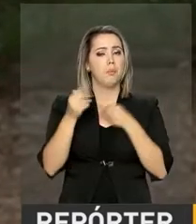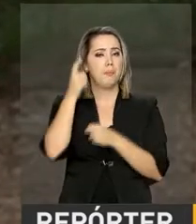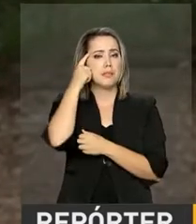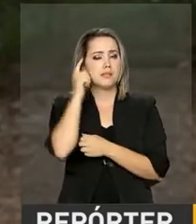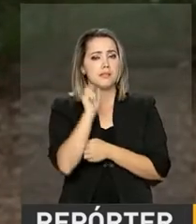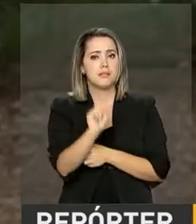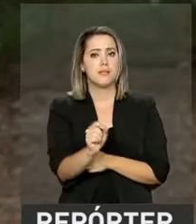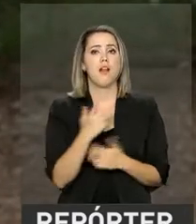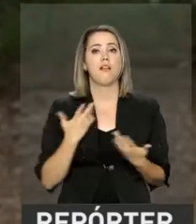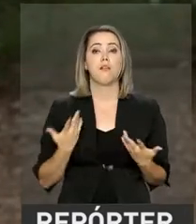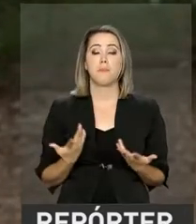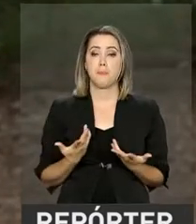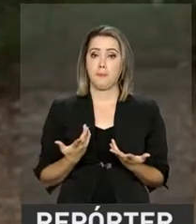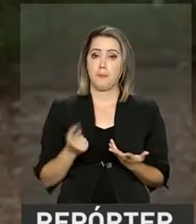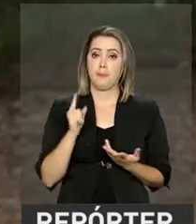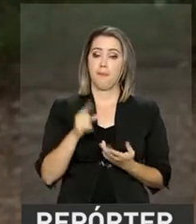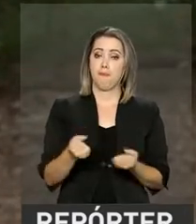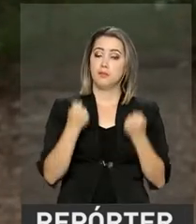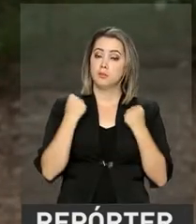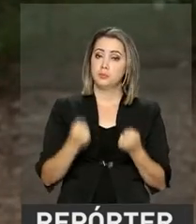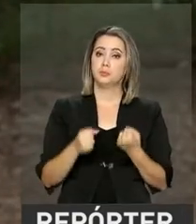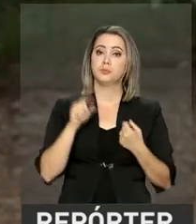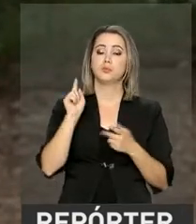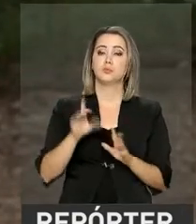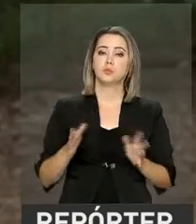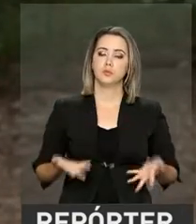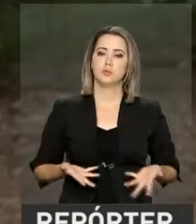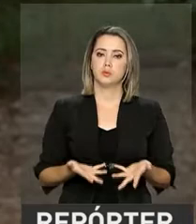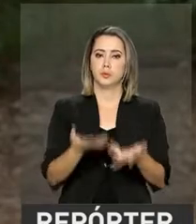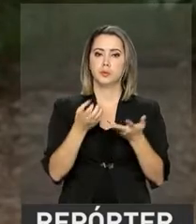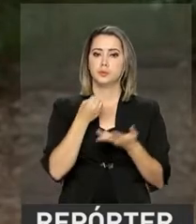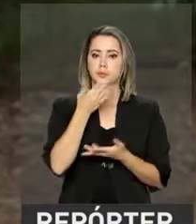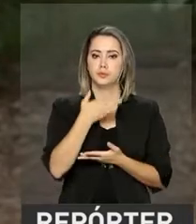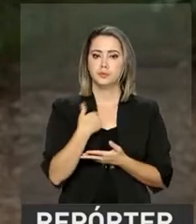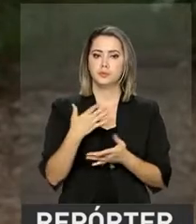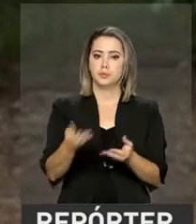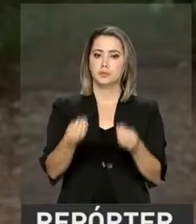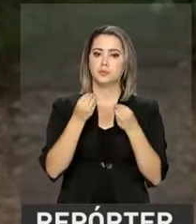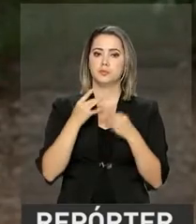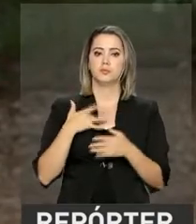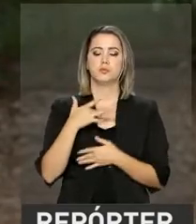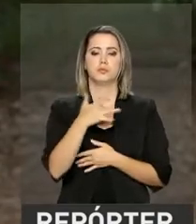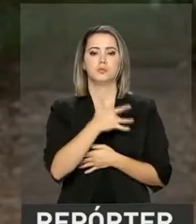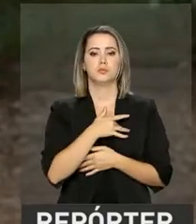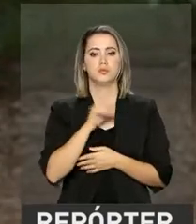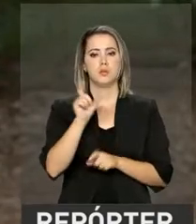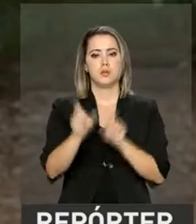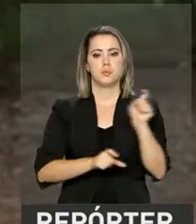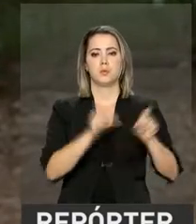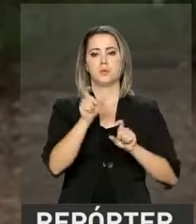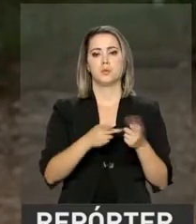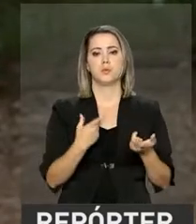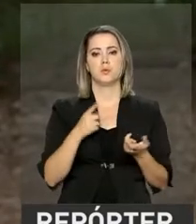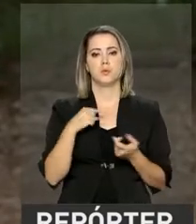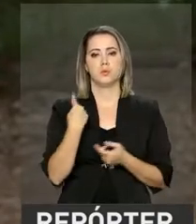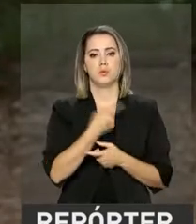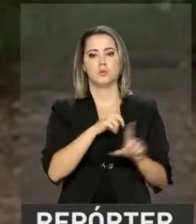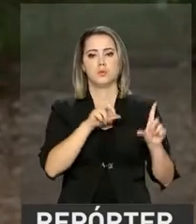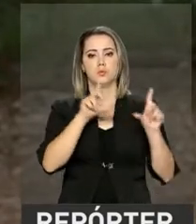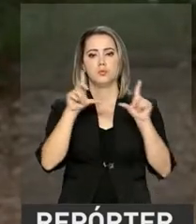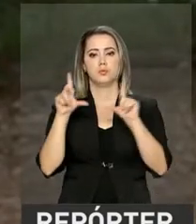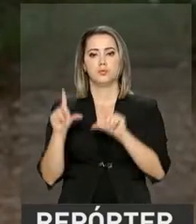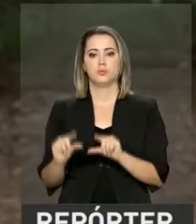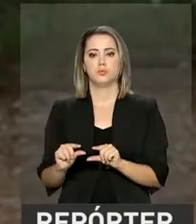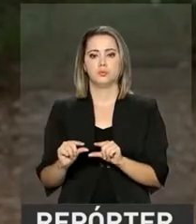pensar que a atividade física proporciona bem estar e da saúde das pessoas e diminui o